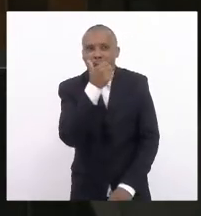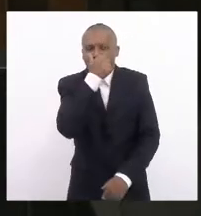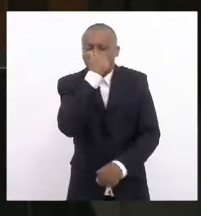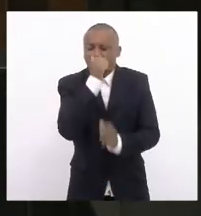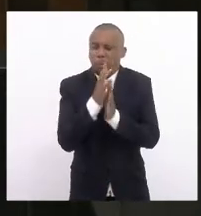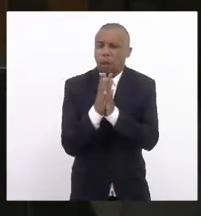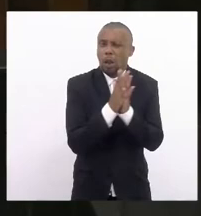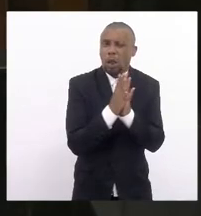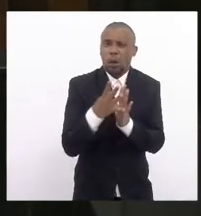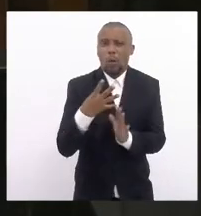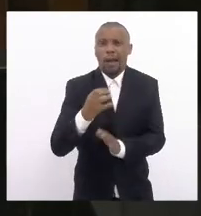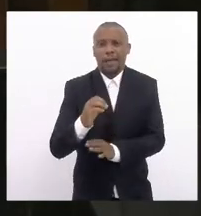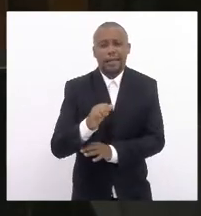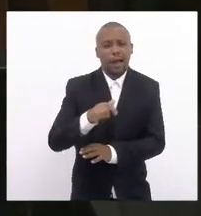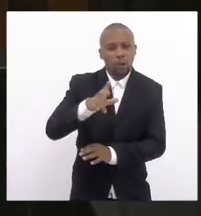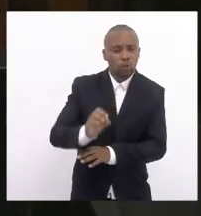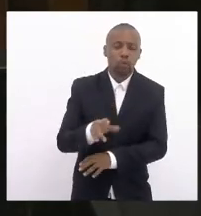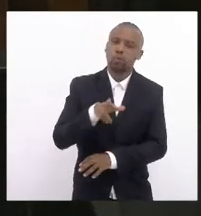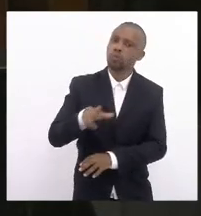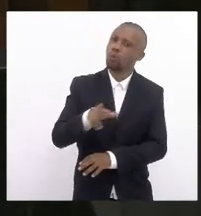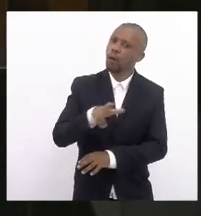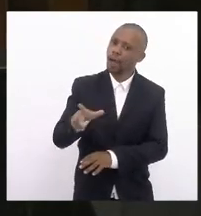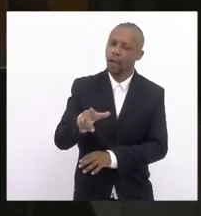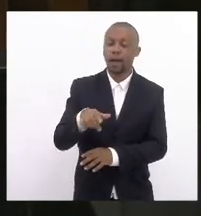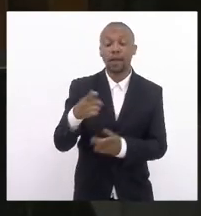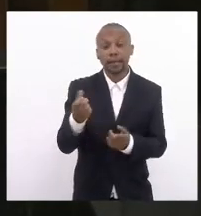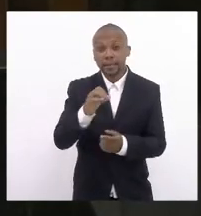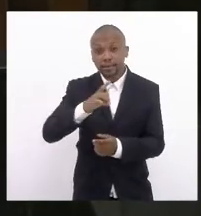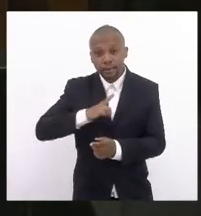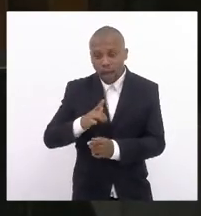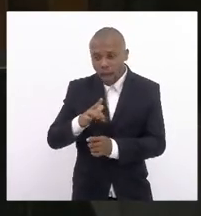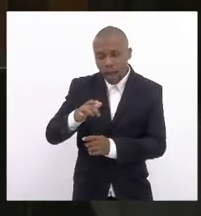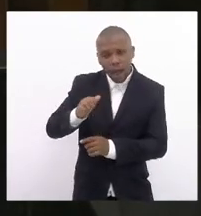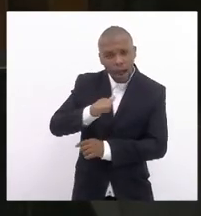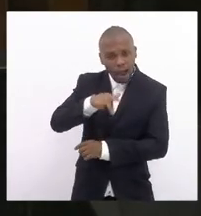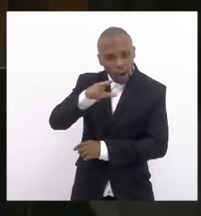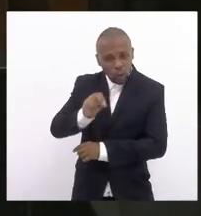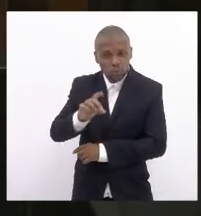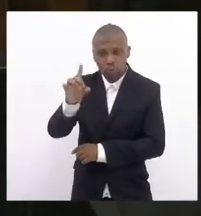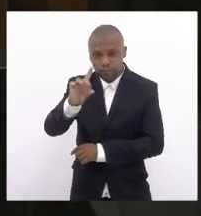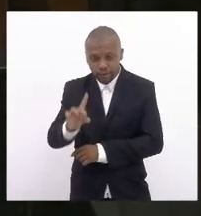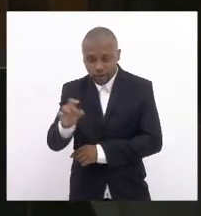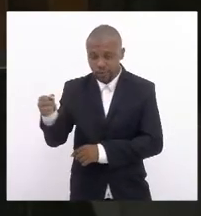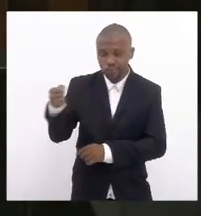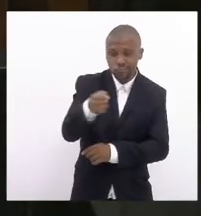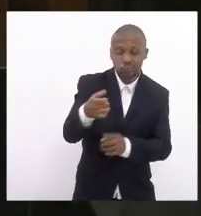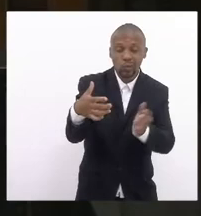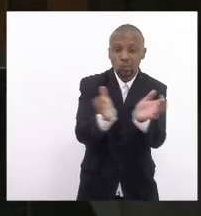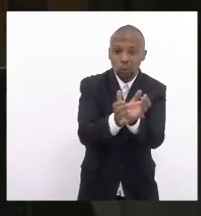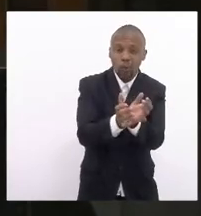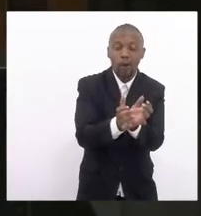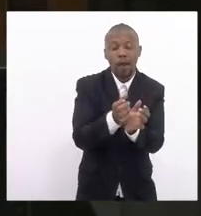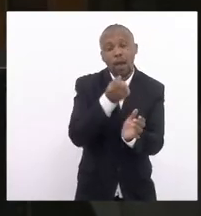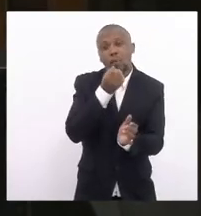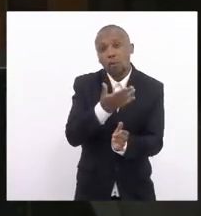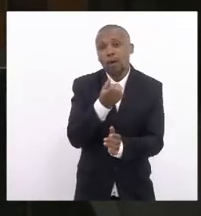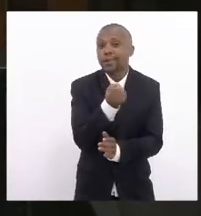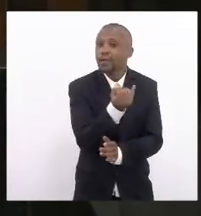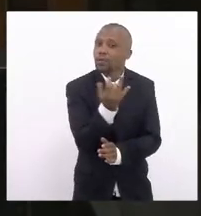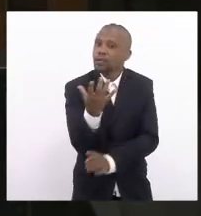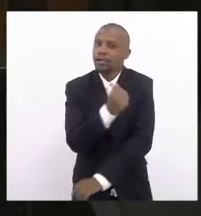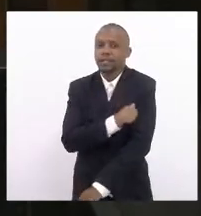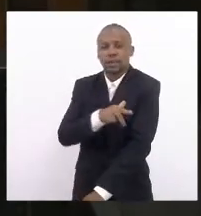Mas quando tem, é importante que essa modulação seja reduzida. Mas é tão importante quanto, ou talvez mais, que essa pessoa